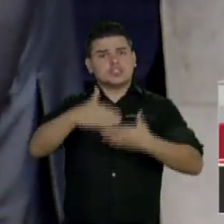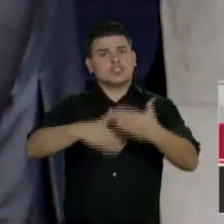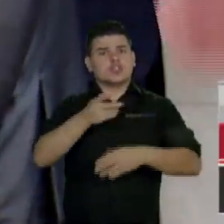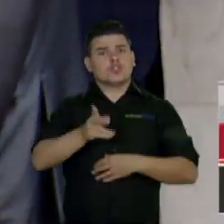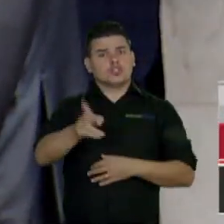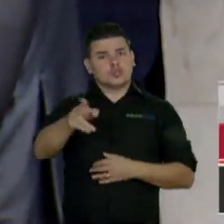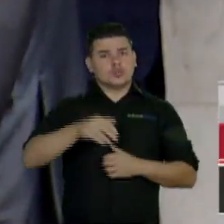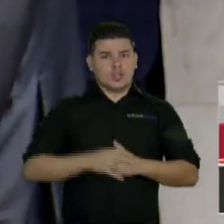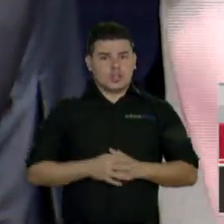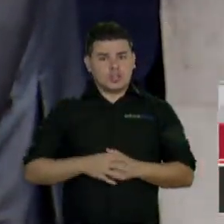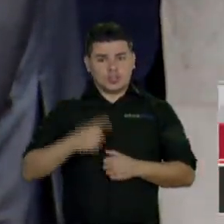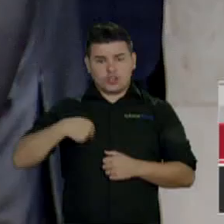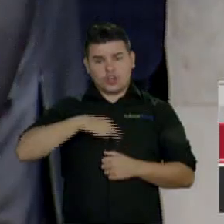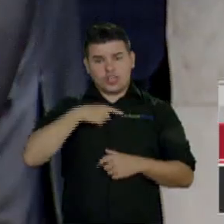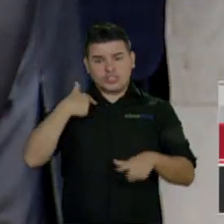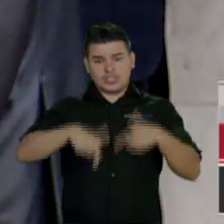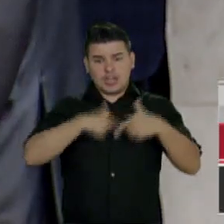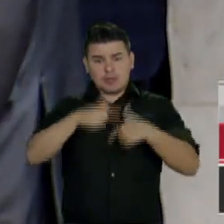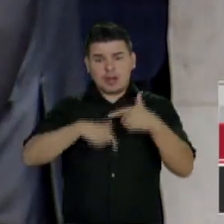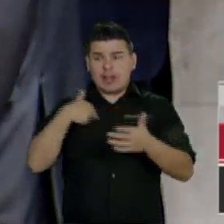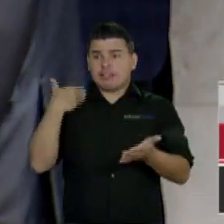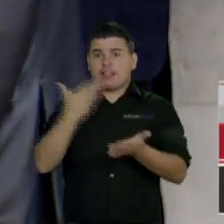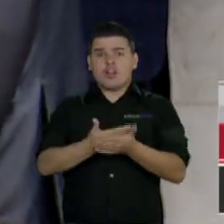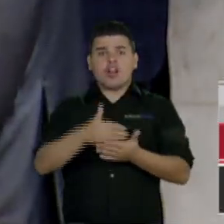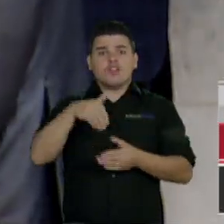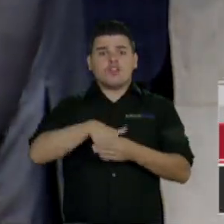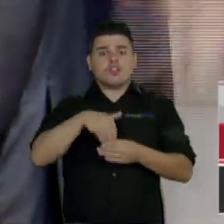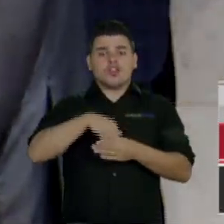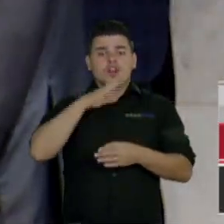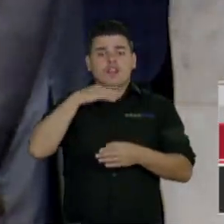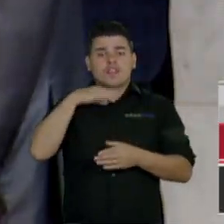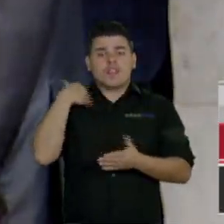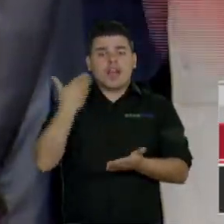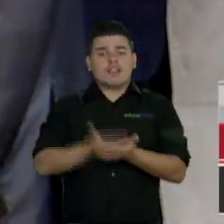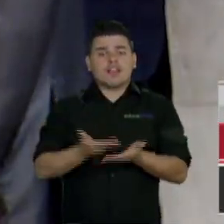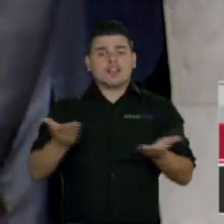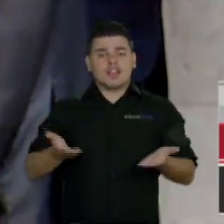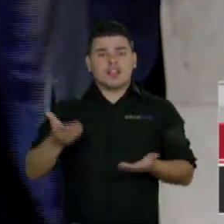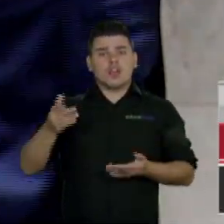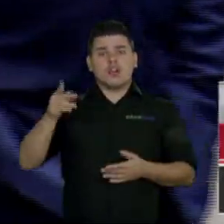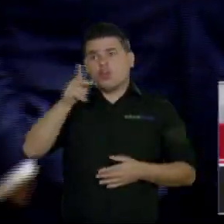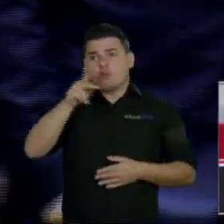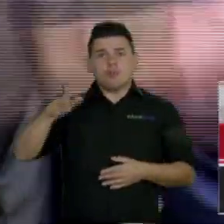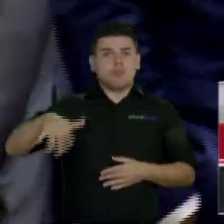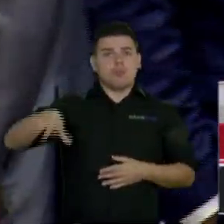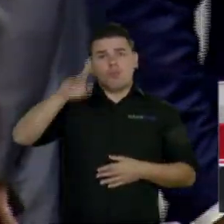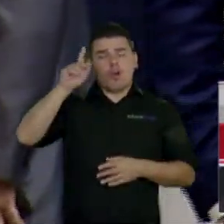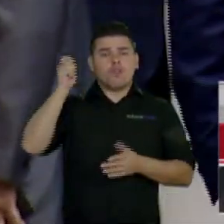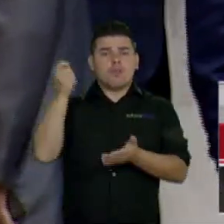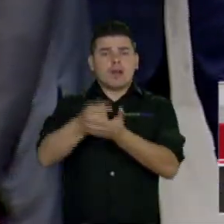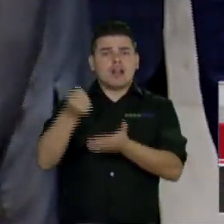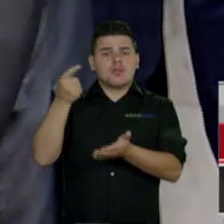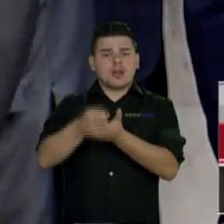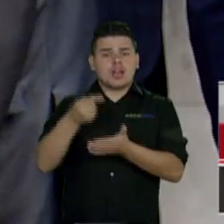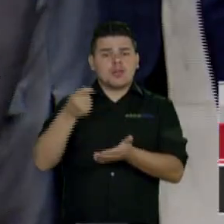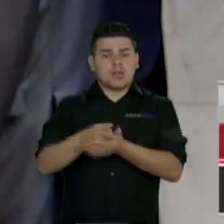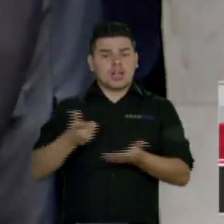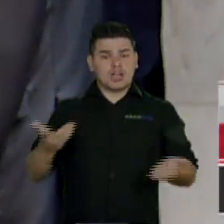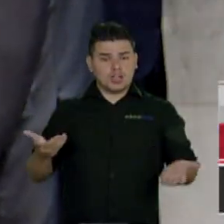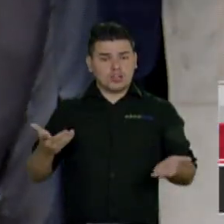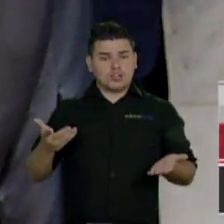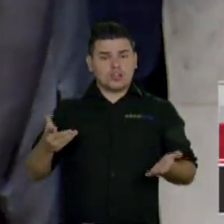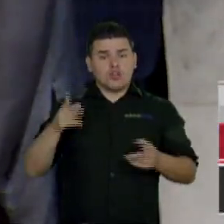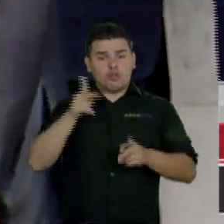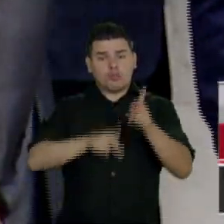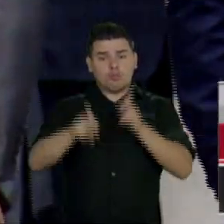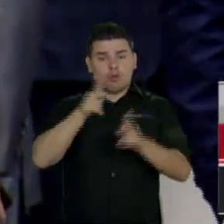dez dias de trabalho não se votou o projeto e o povo pagado o milhão e trezentos então a gente voltou todo mundo aqui para